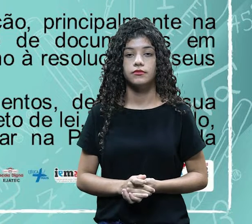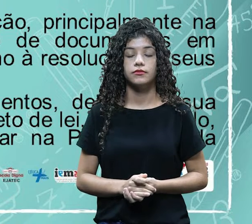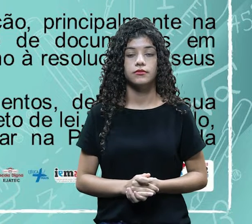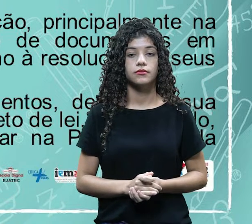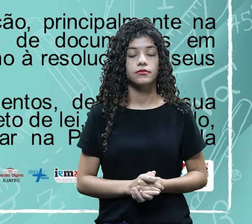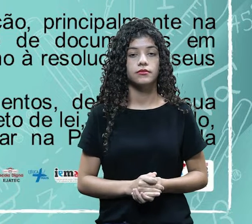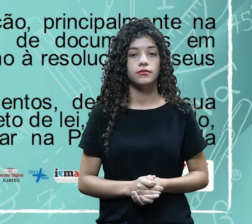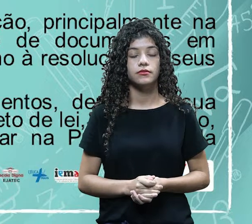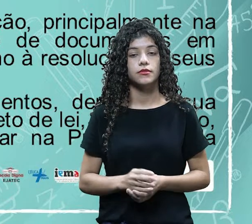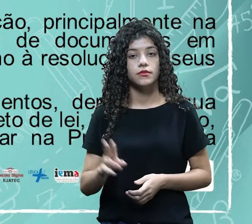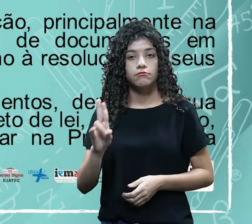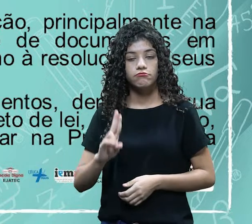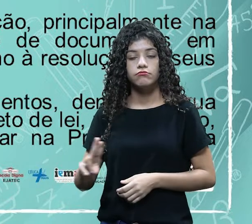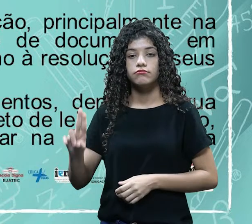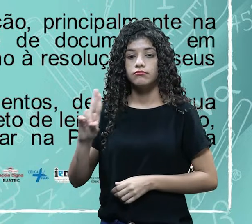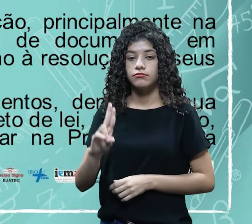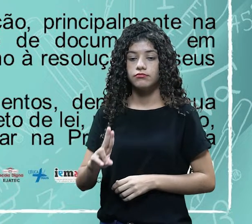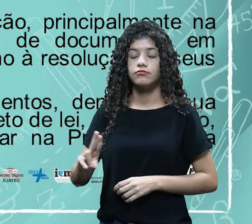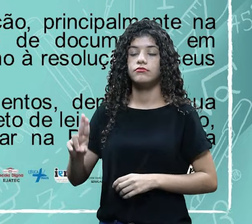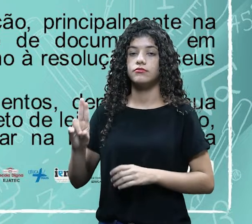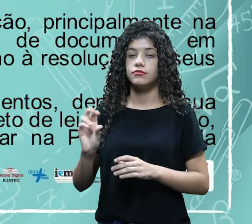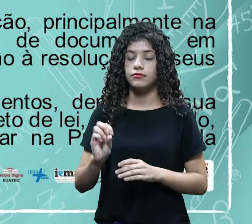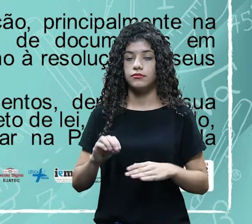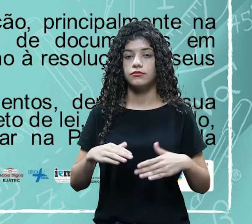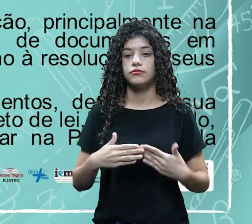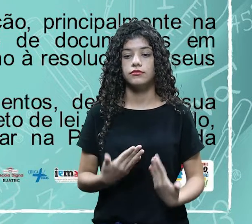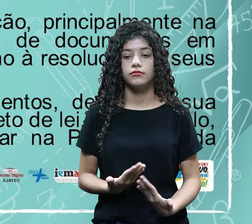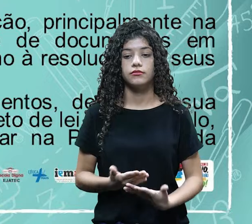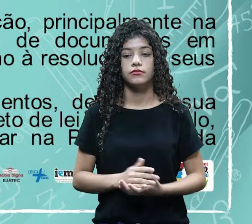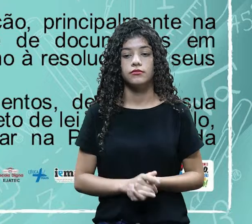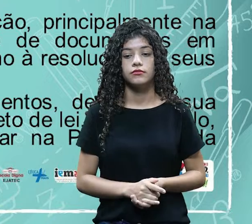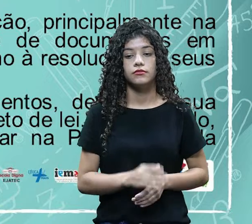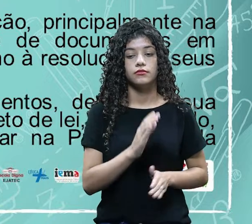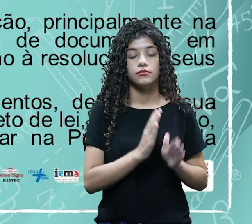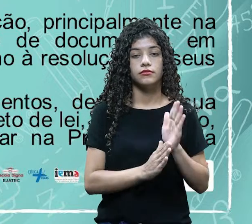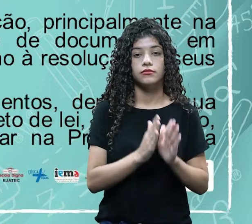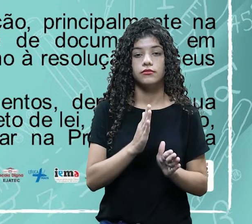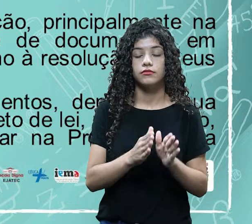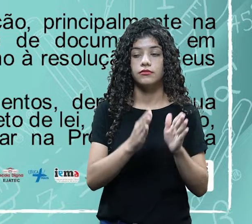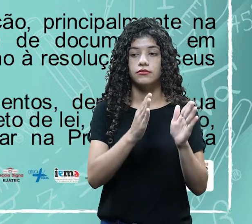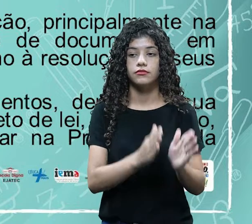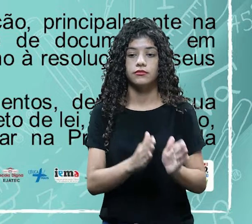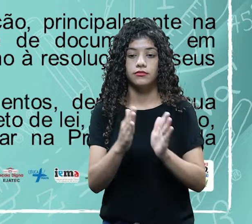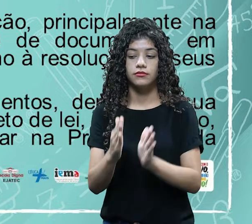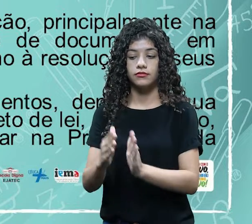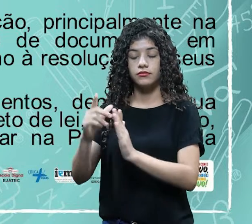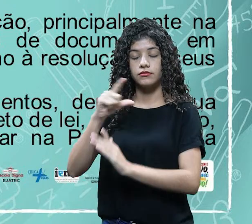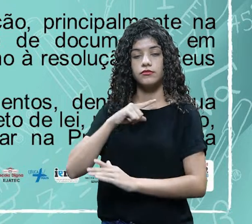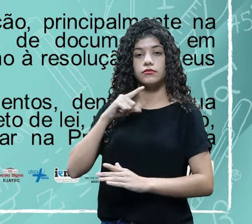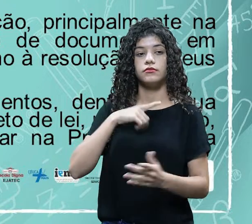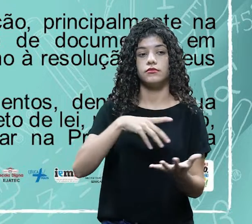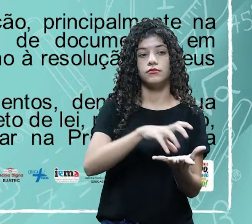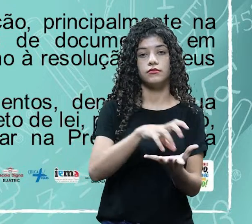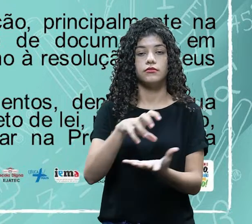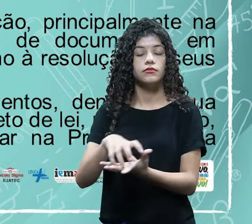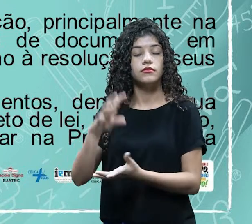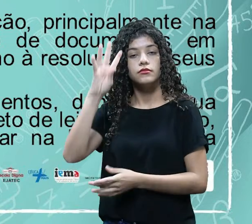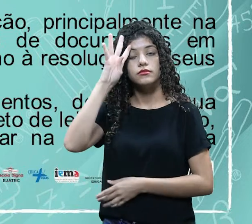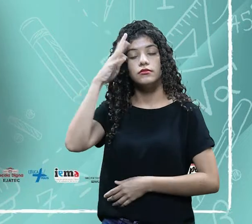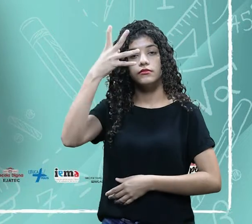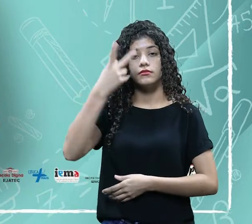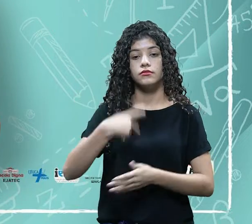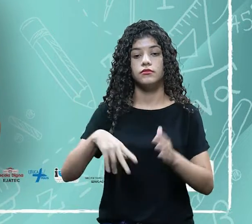fato, estão sendo utilizados, que estão tramitando, onde cada um segue o seu caminho, rumo à resolução de seus